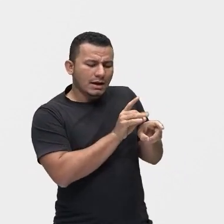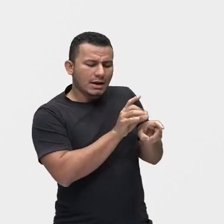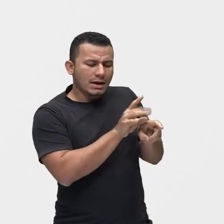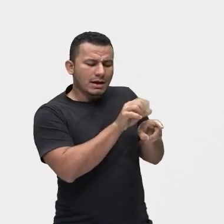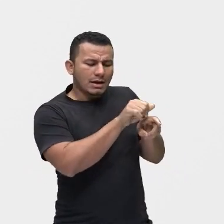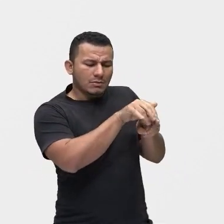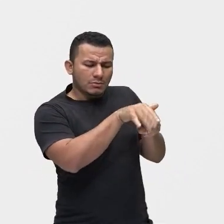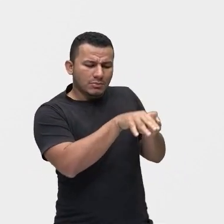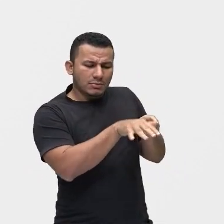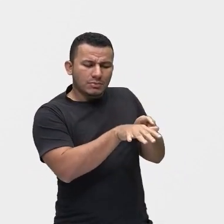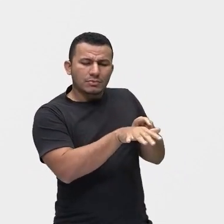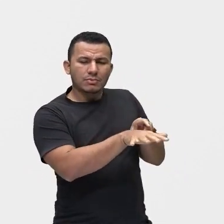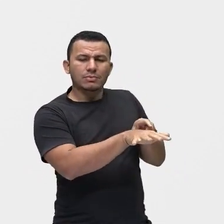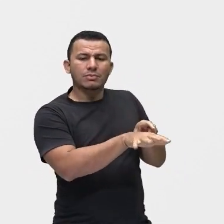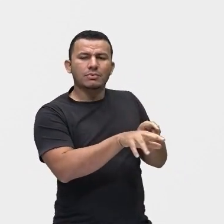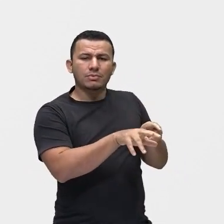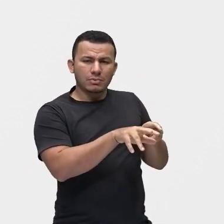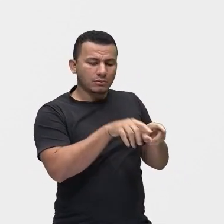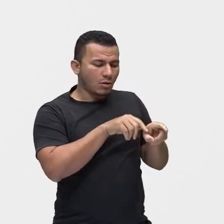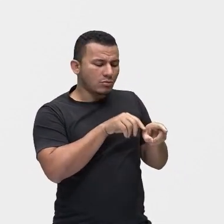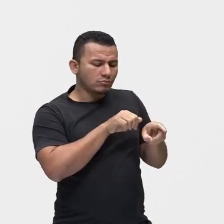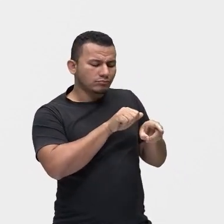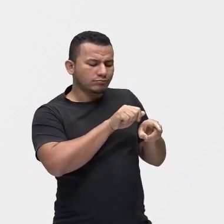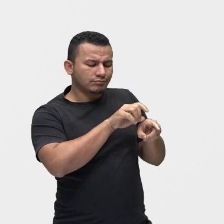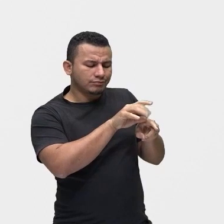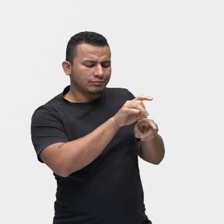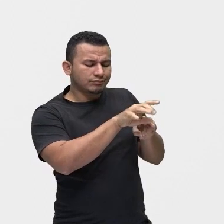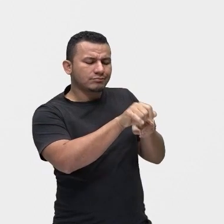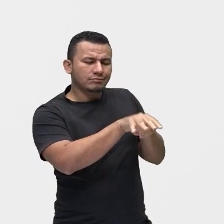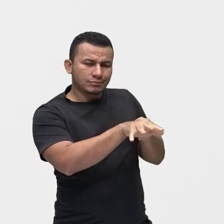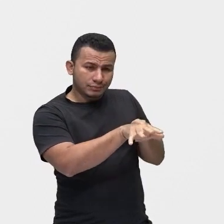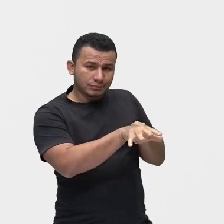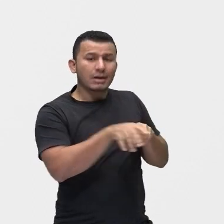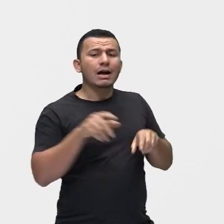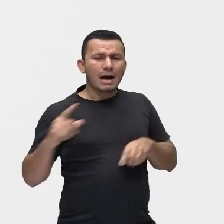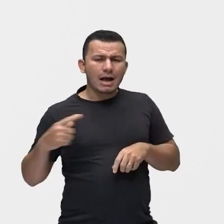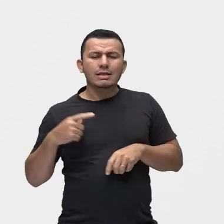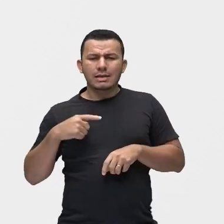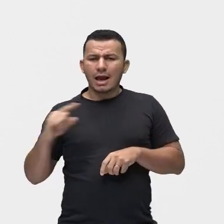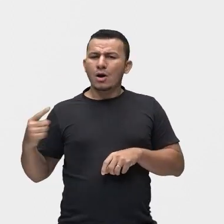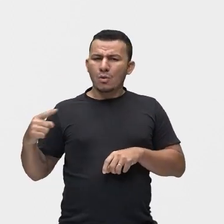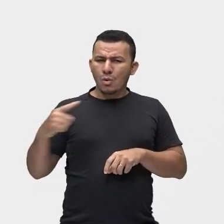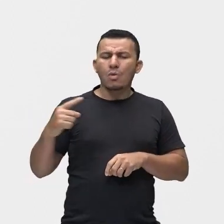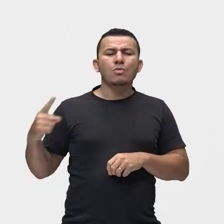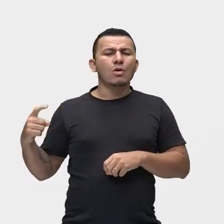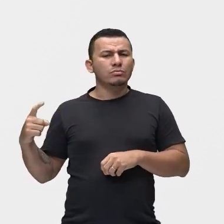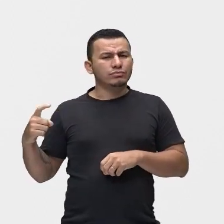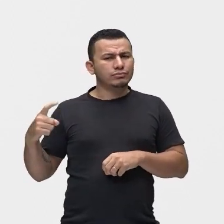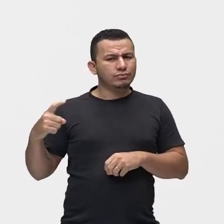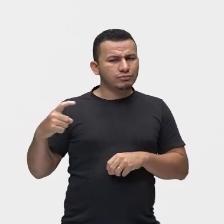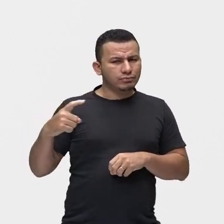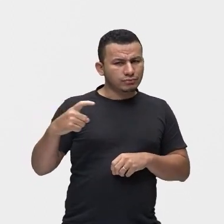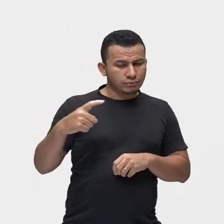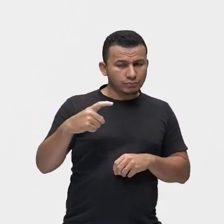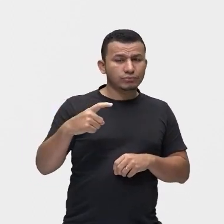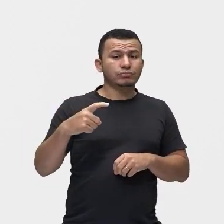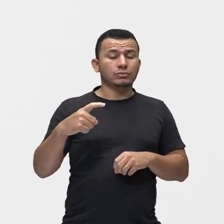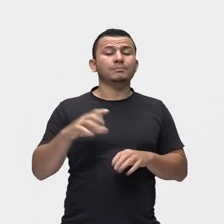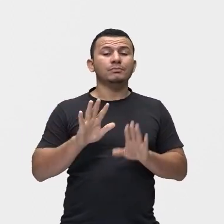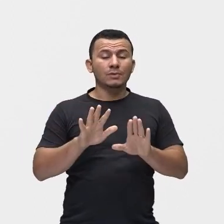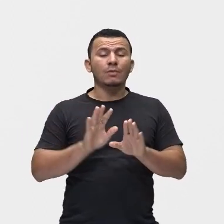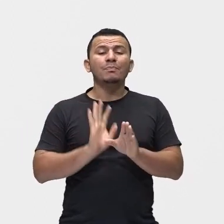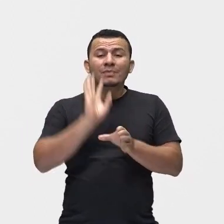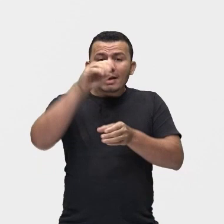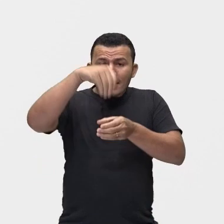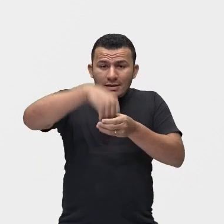nutrindo e dando motilidade a essa célula, esse gameta, e aí ocorre ejaculação e lá